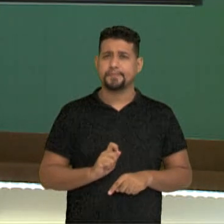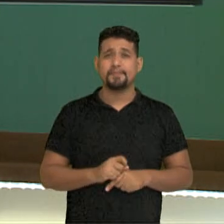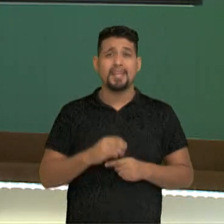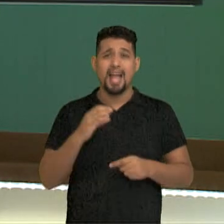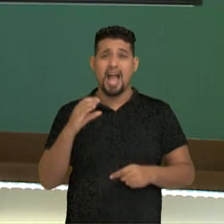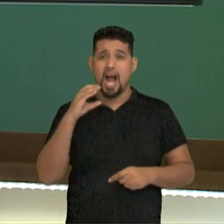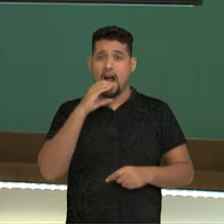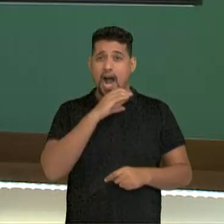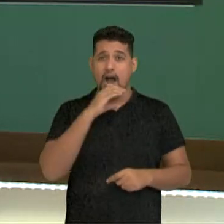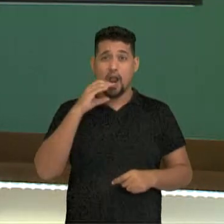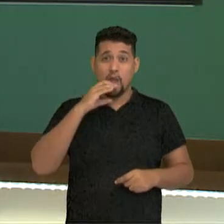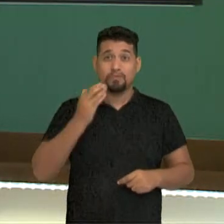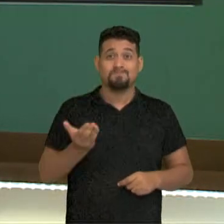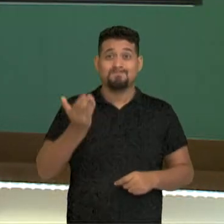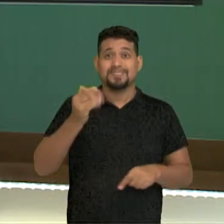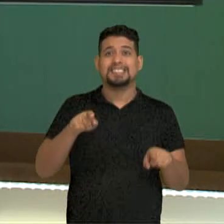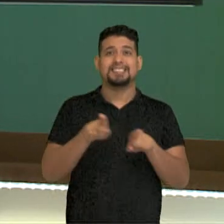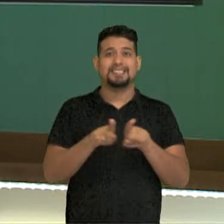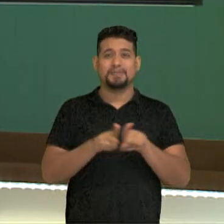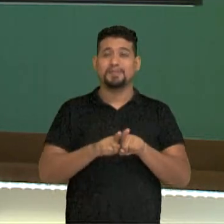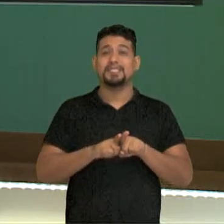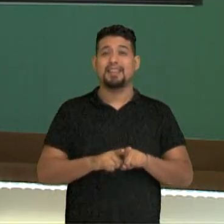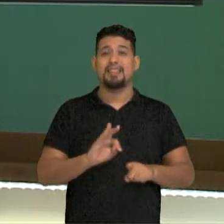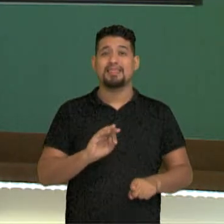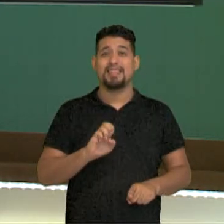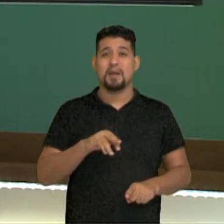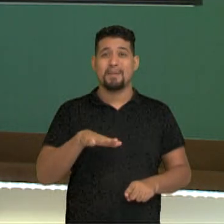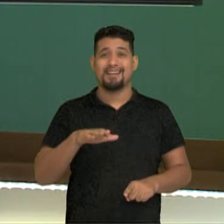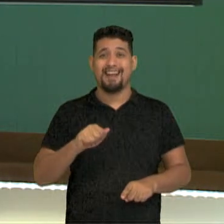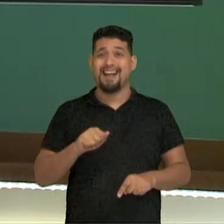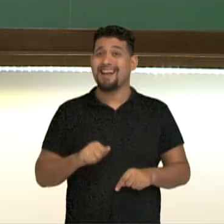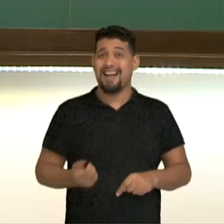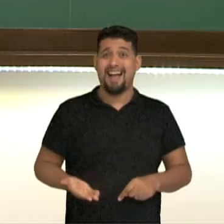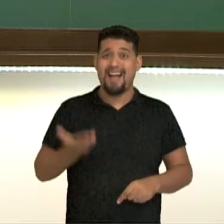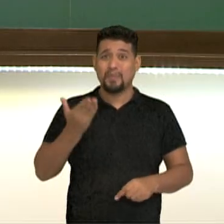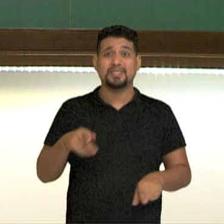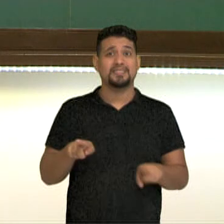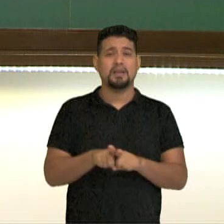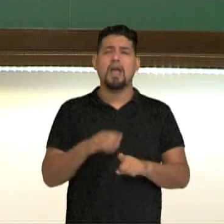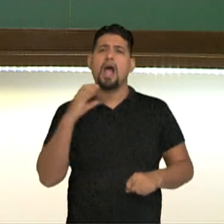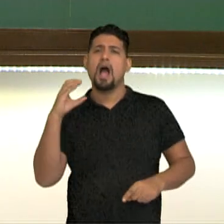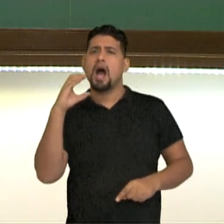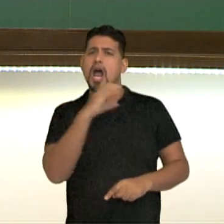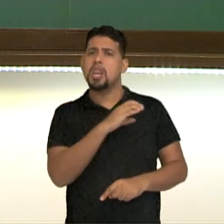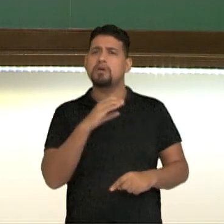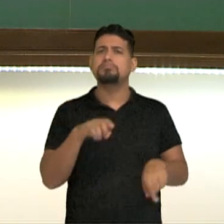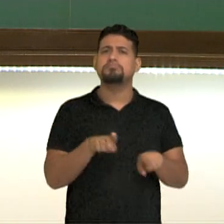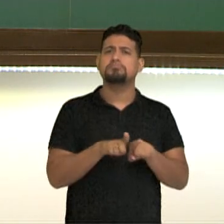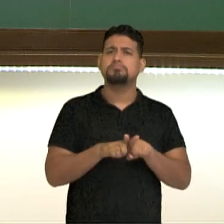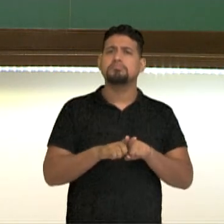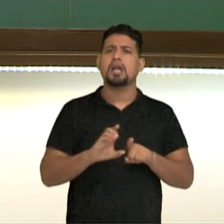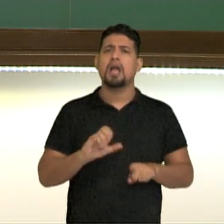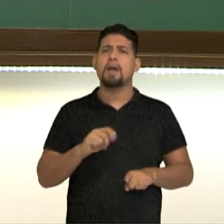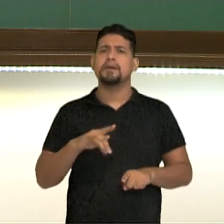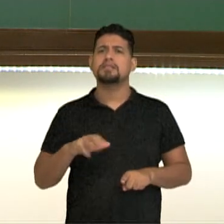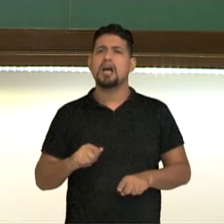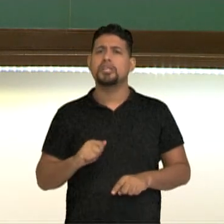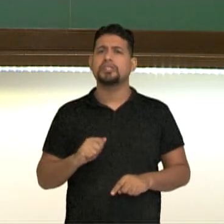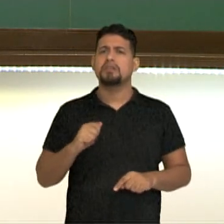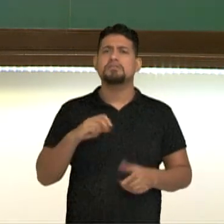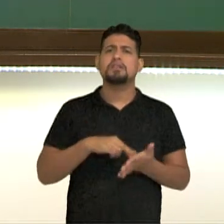calor específico e alta capacidade térmica. Mais uma vez, calor específico e capacidade térmica